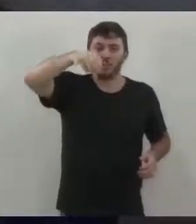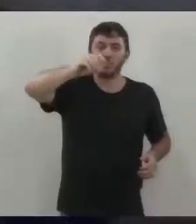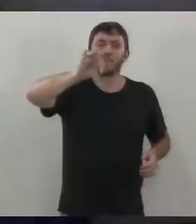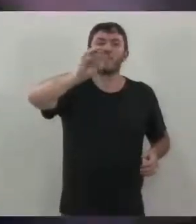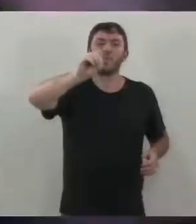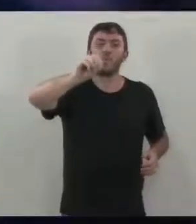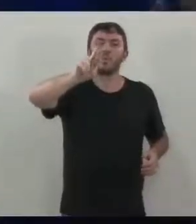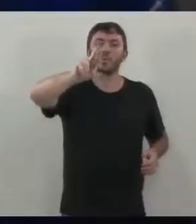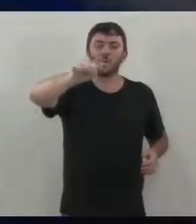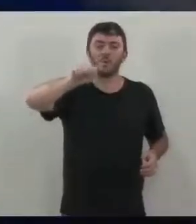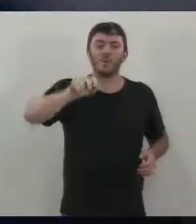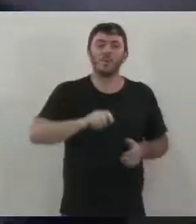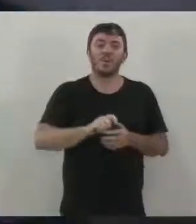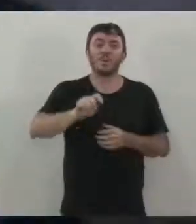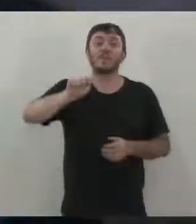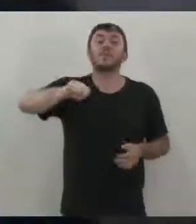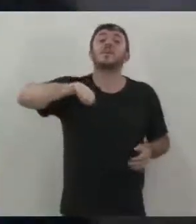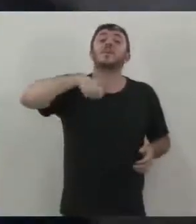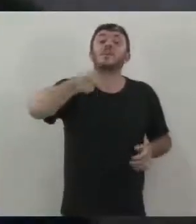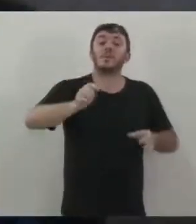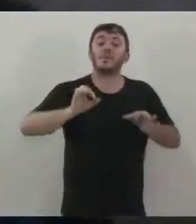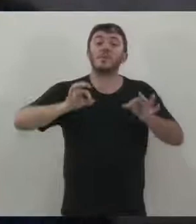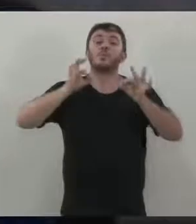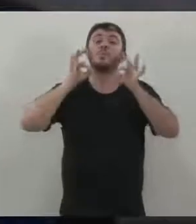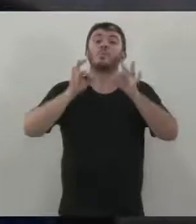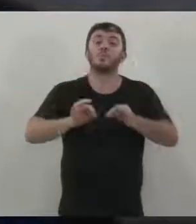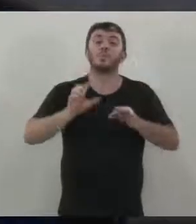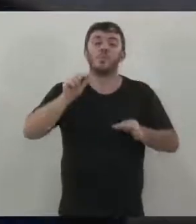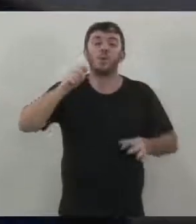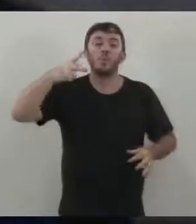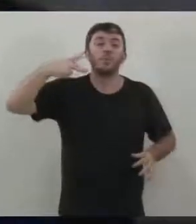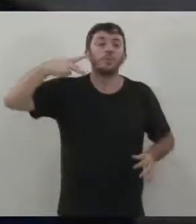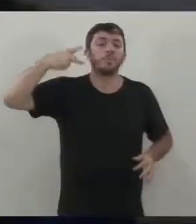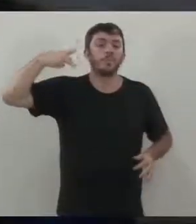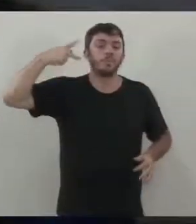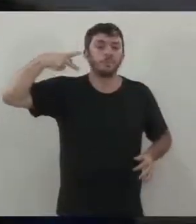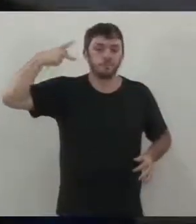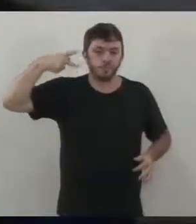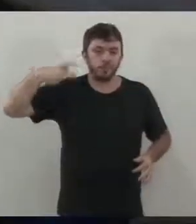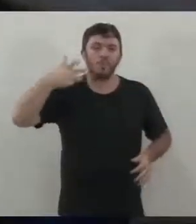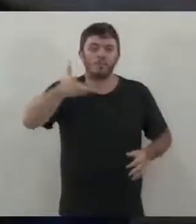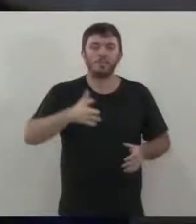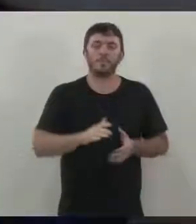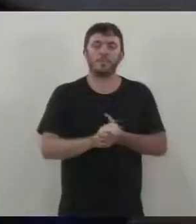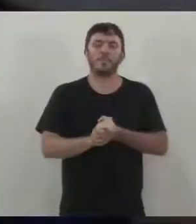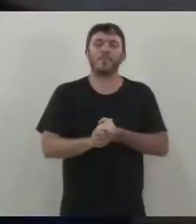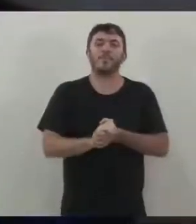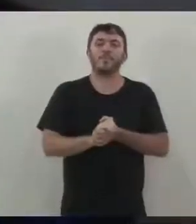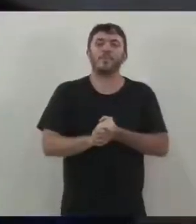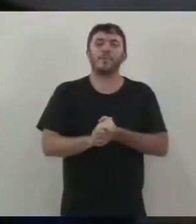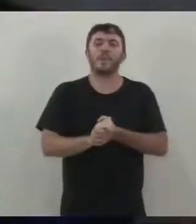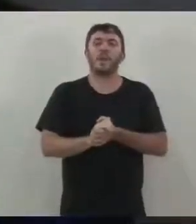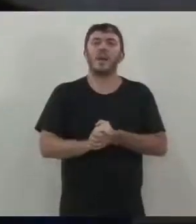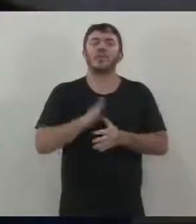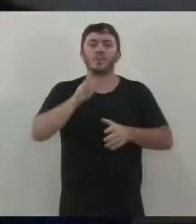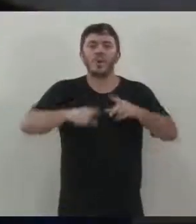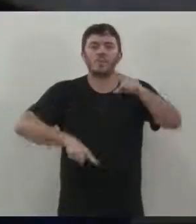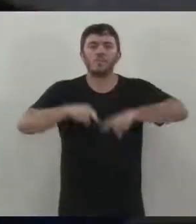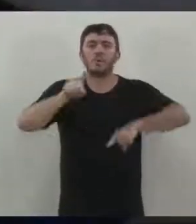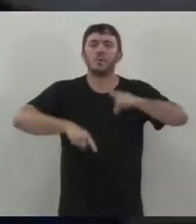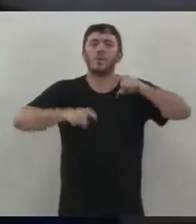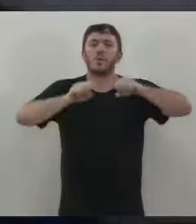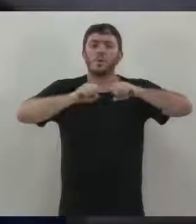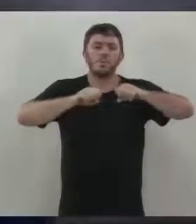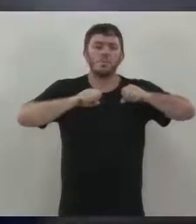Antes que Seja Tarde. É um material que nós levamos para mais de 3.000 adolescentes nas escolas do município para